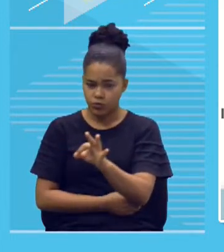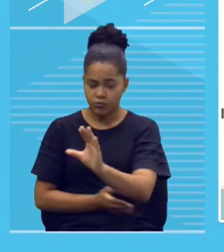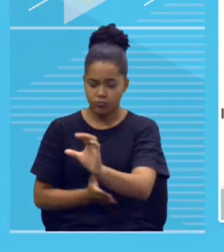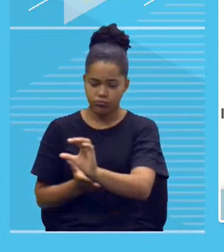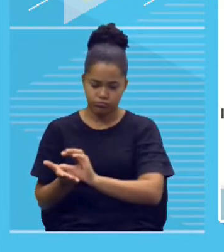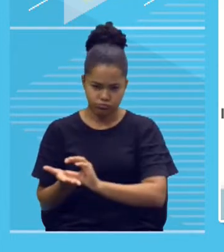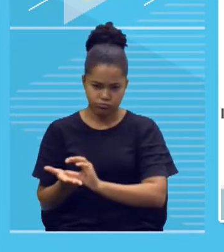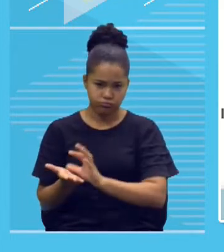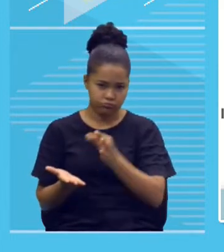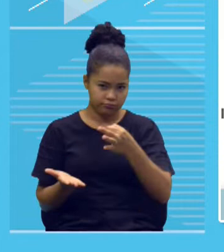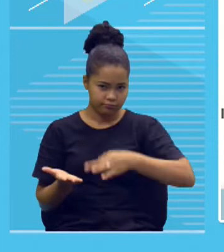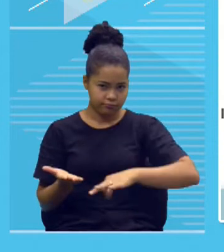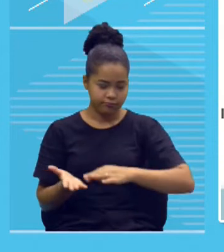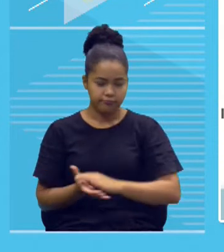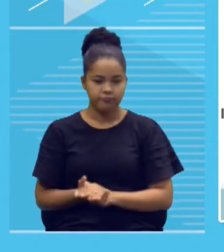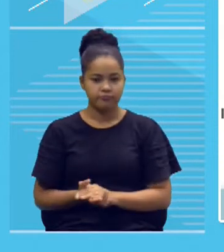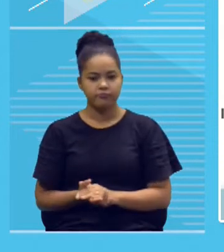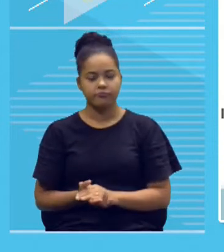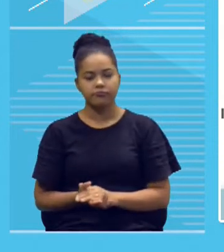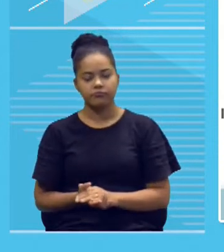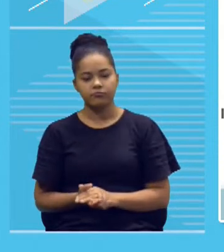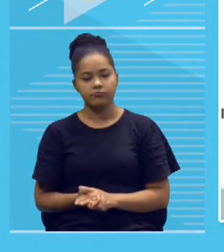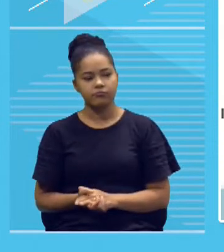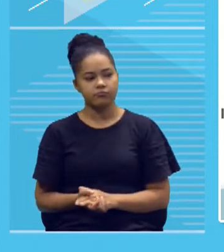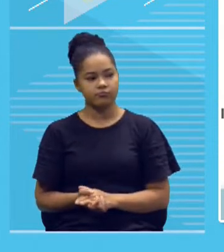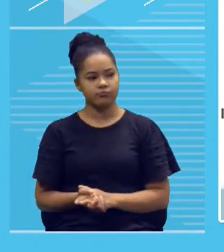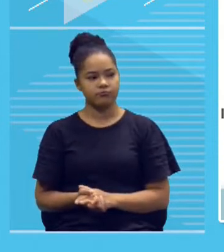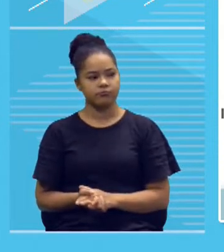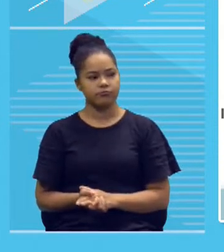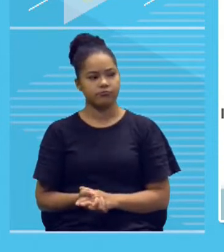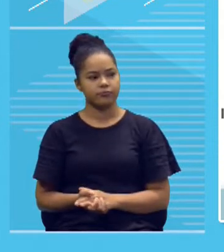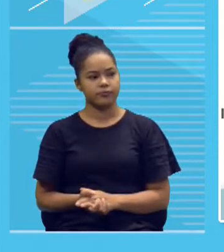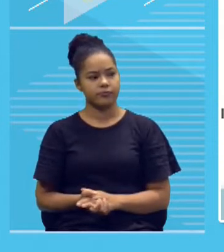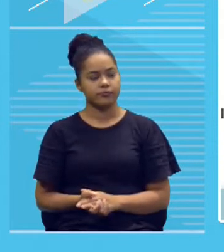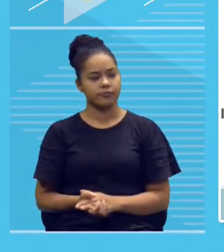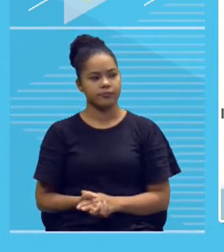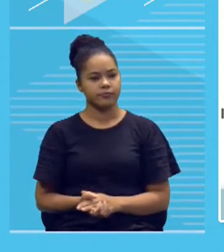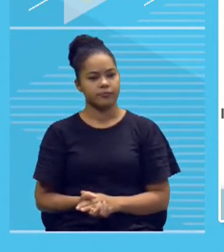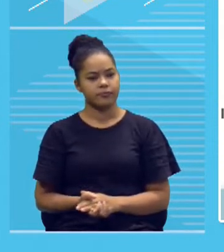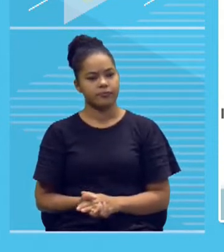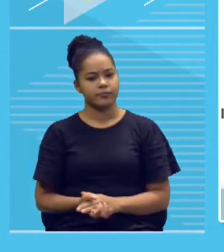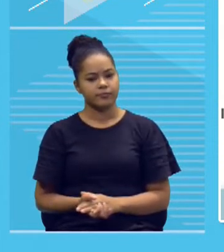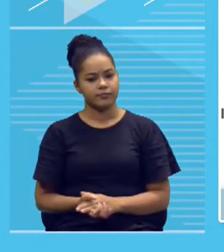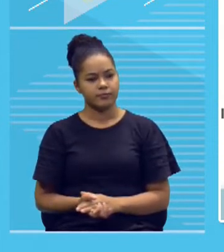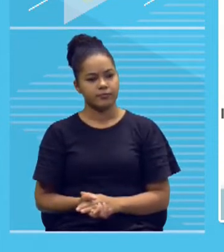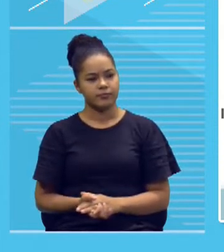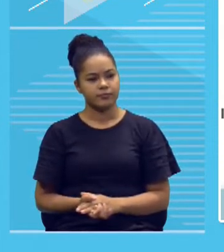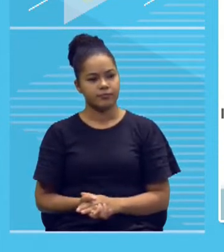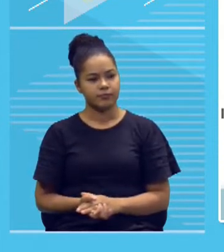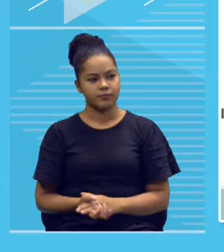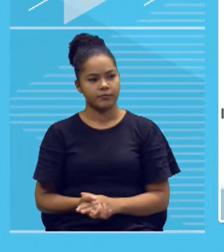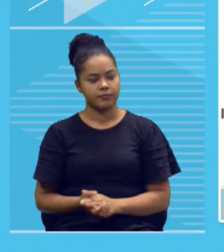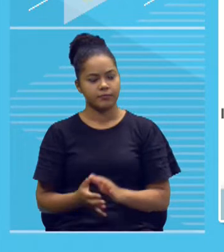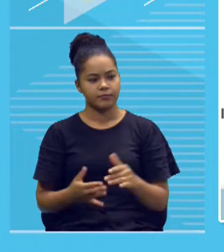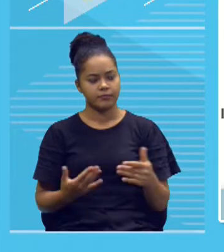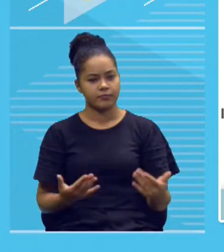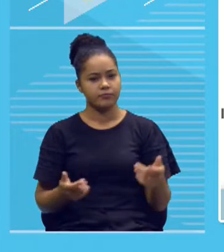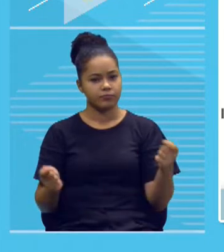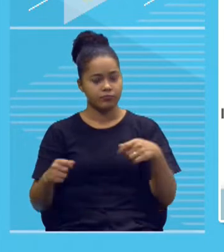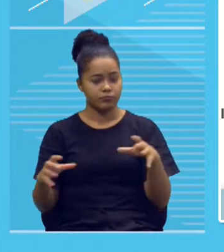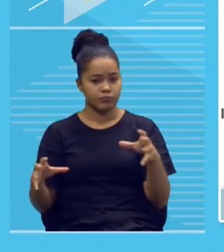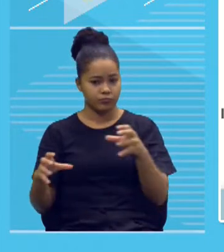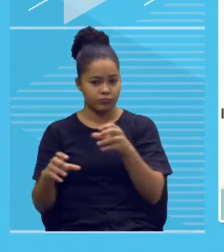mais de 200 Quanto que vai dar que esses dois por cento professor e 200 aqui você pode fazer o